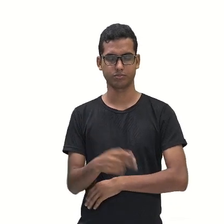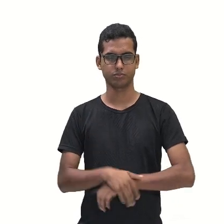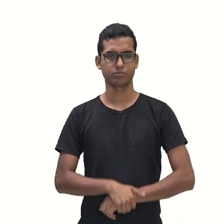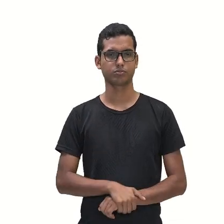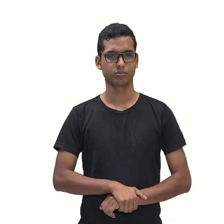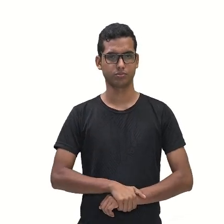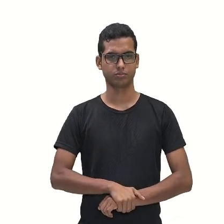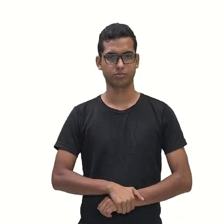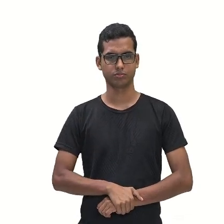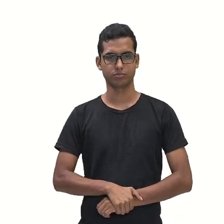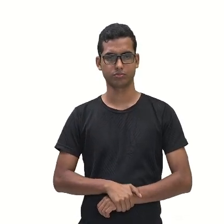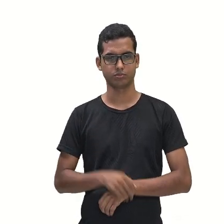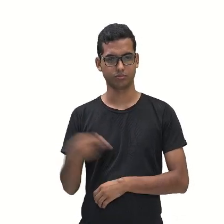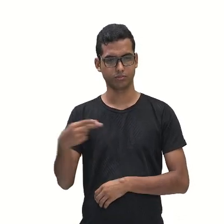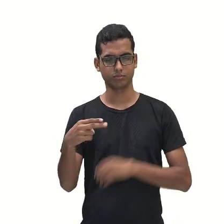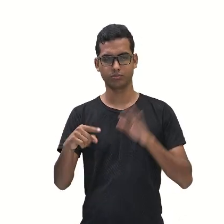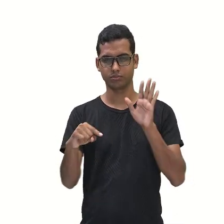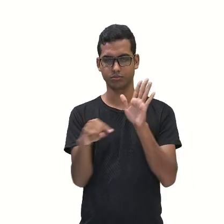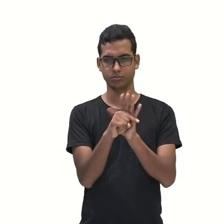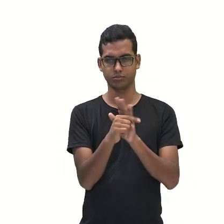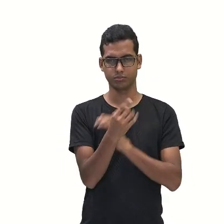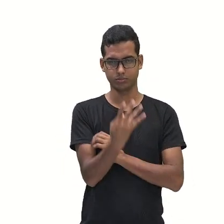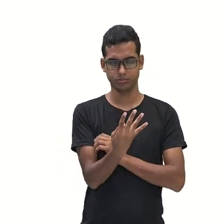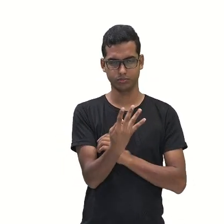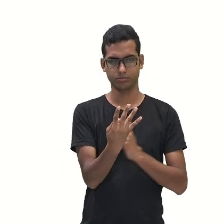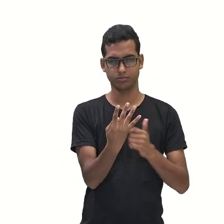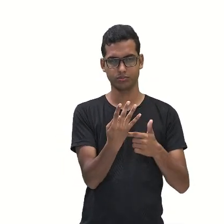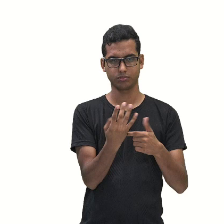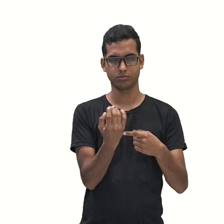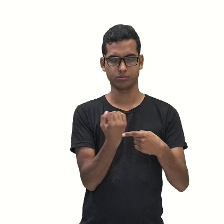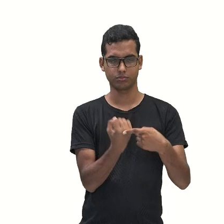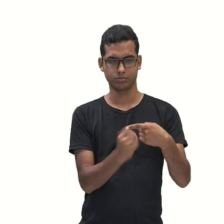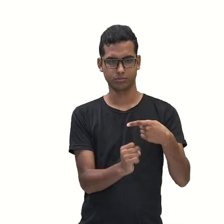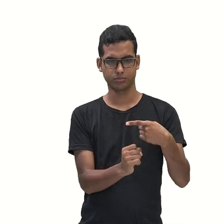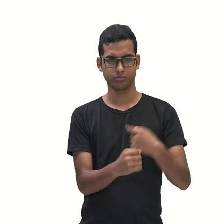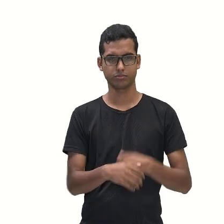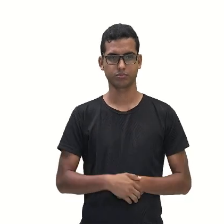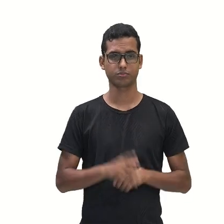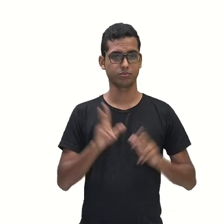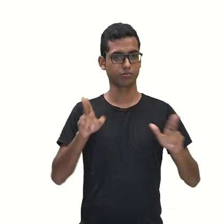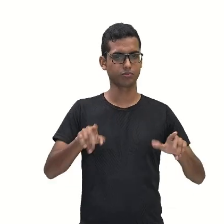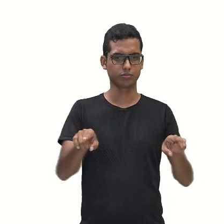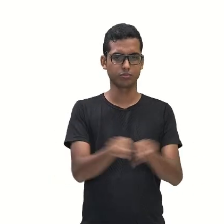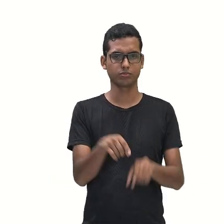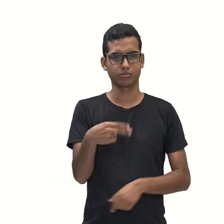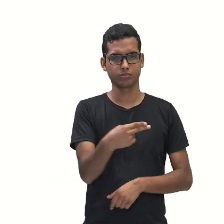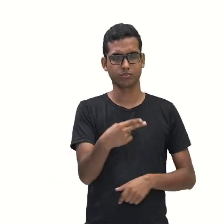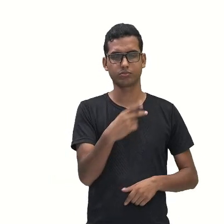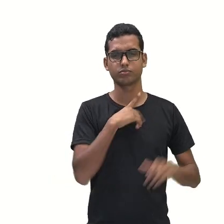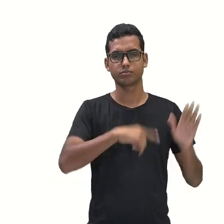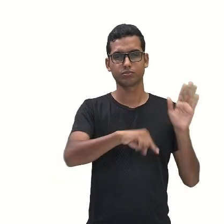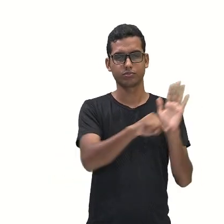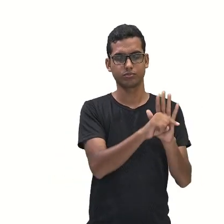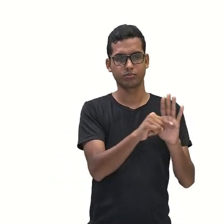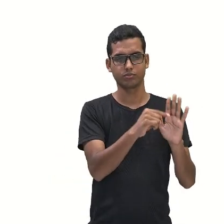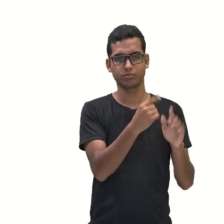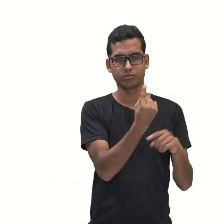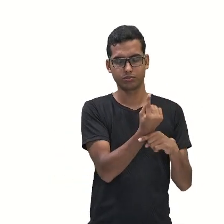vai ser, então, menos 4 sobre 8, que é a mesma coisa que menos meio,